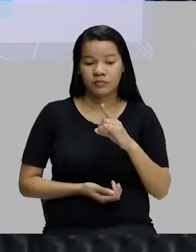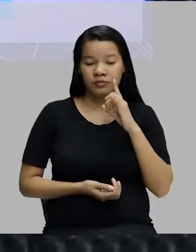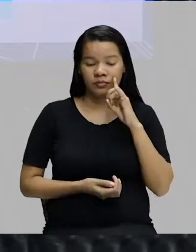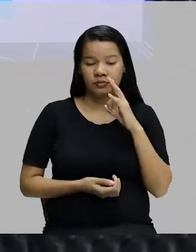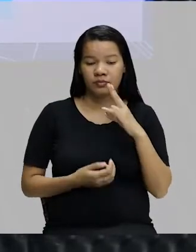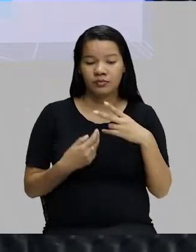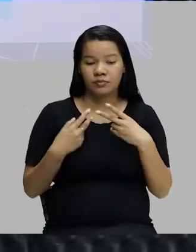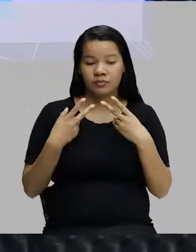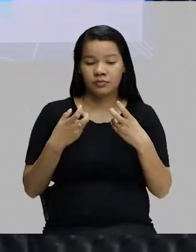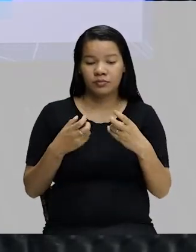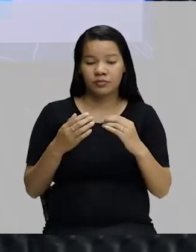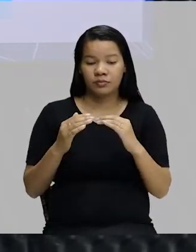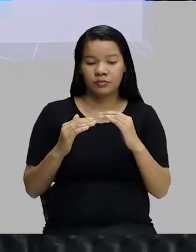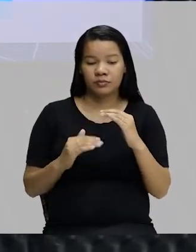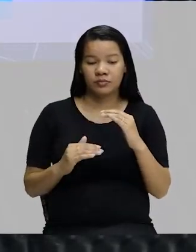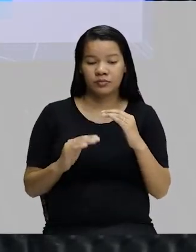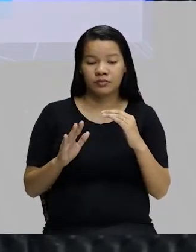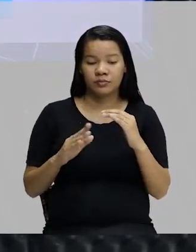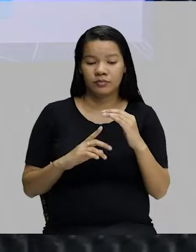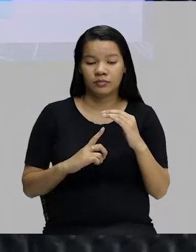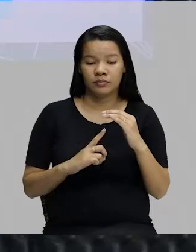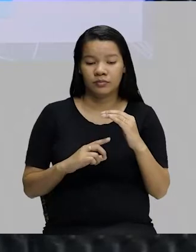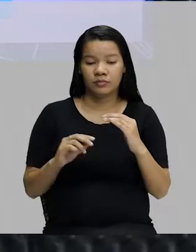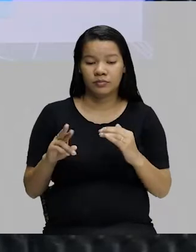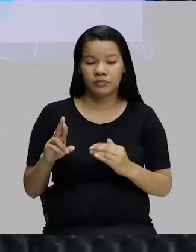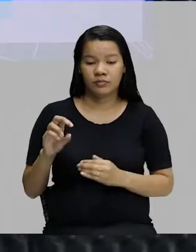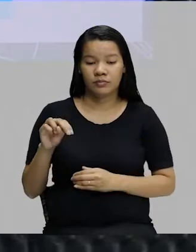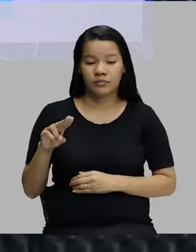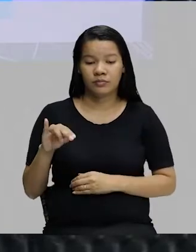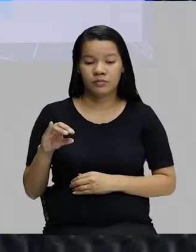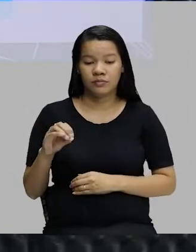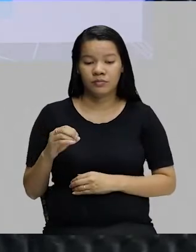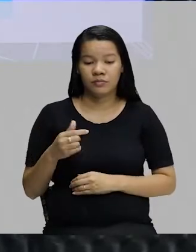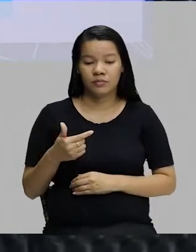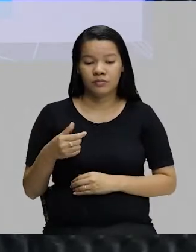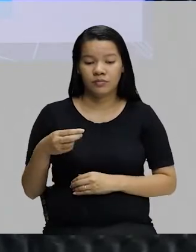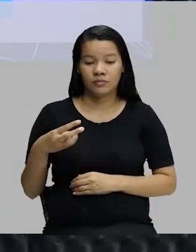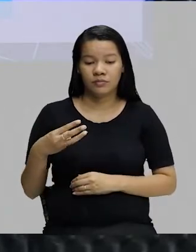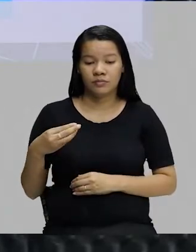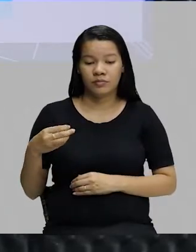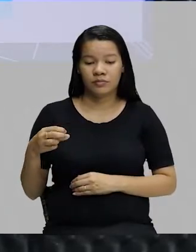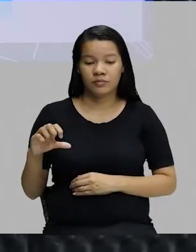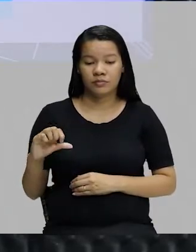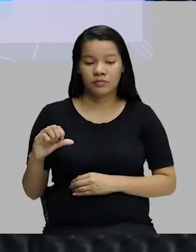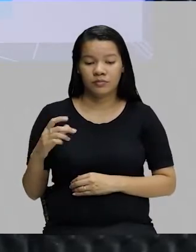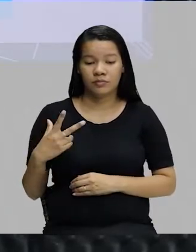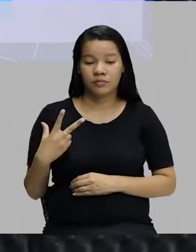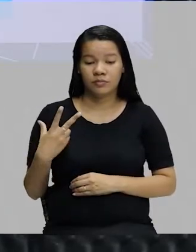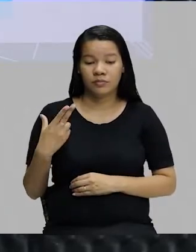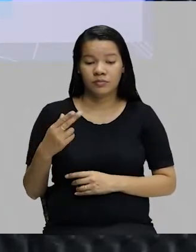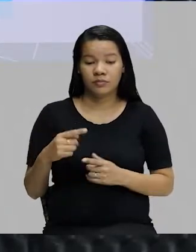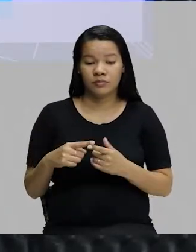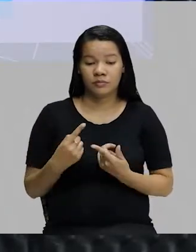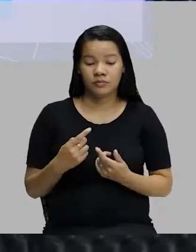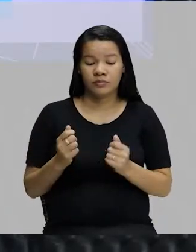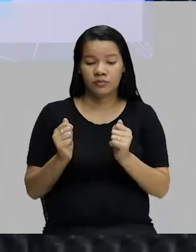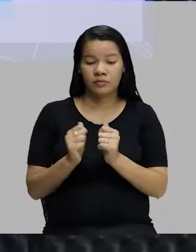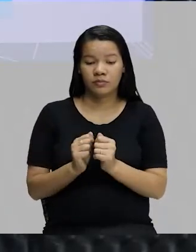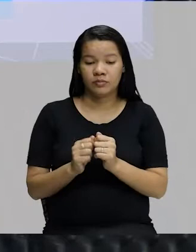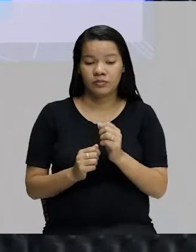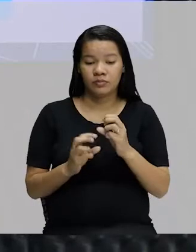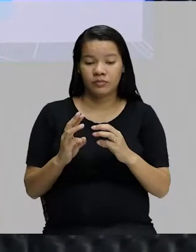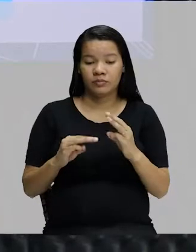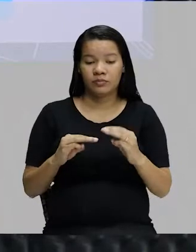observar, logo abaixo vem o urânio 239. É o mesmo urânio, só que com massas